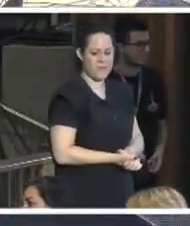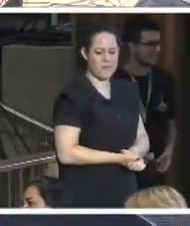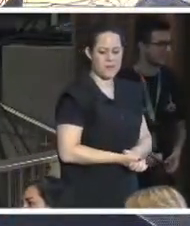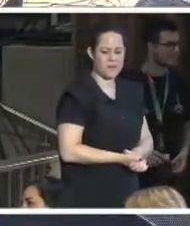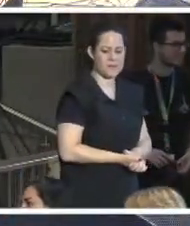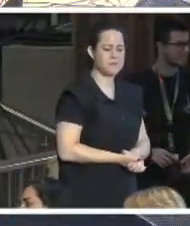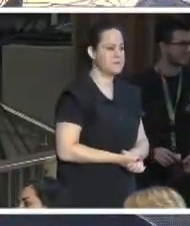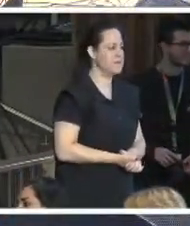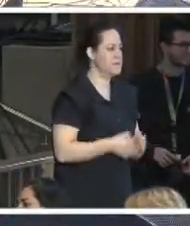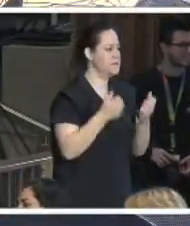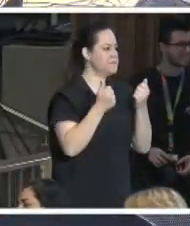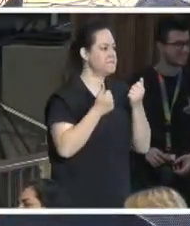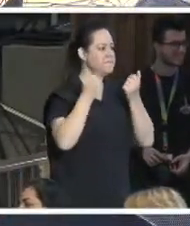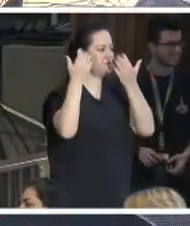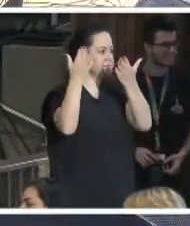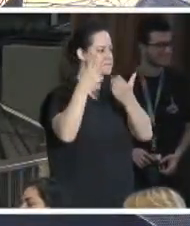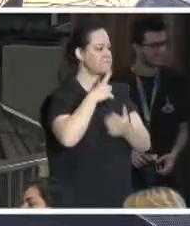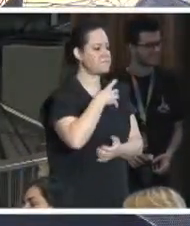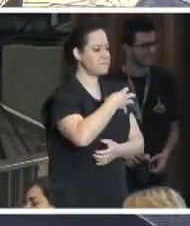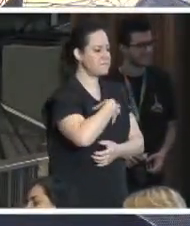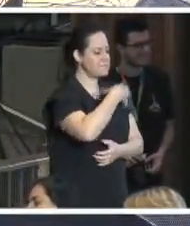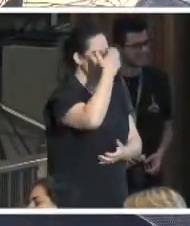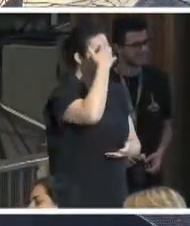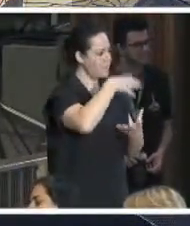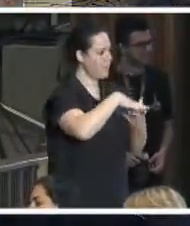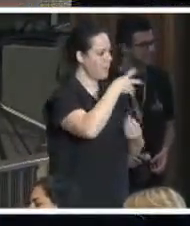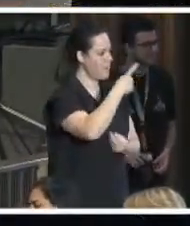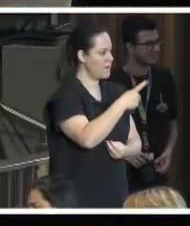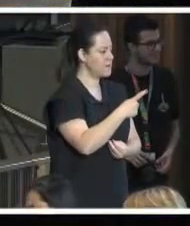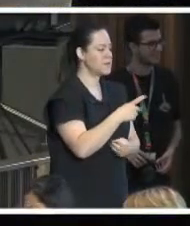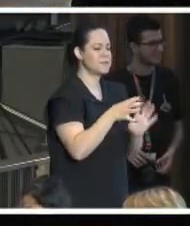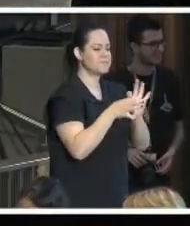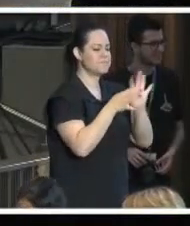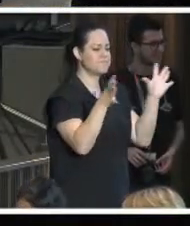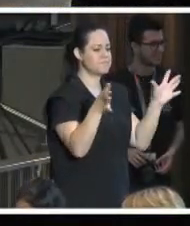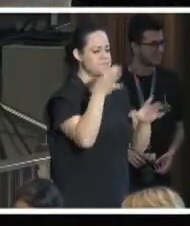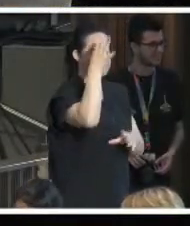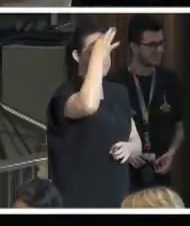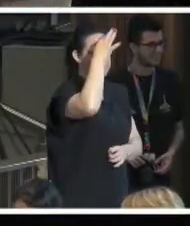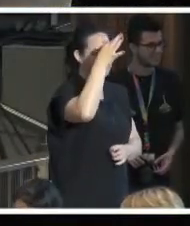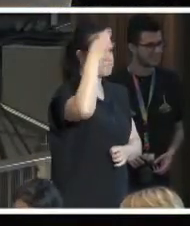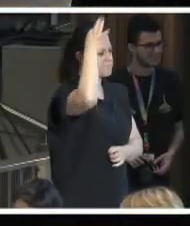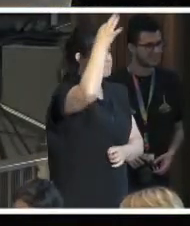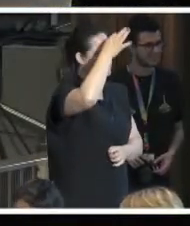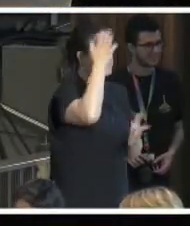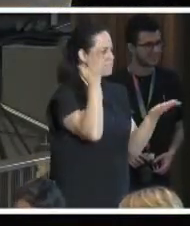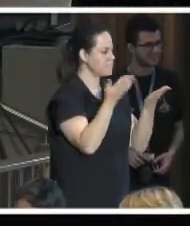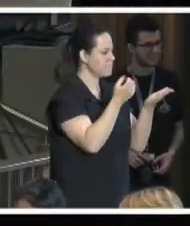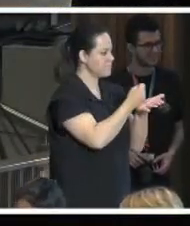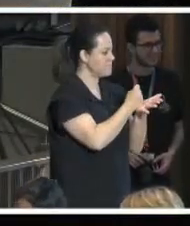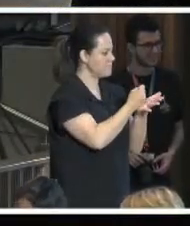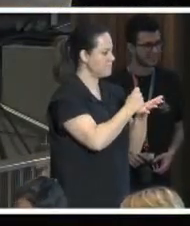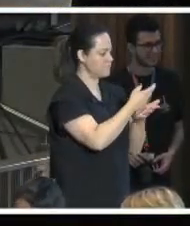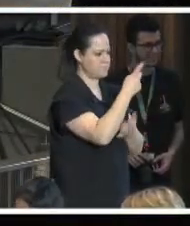está na tua alma aos pés do Senhor, e deixa o Espírito de Deus agora tomar de você,